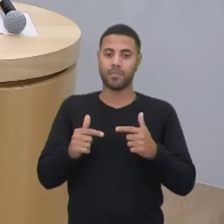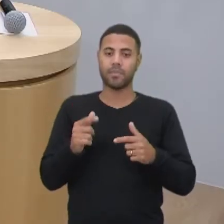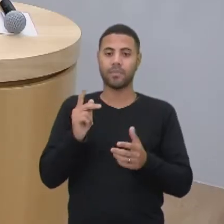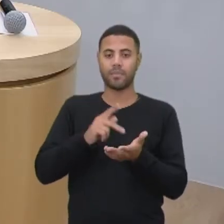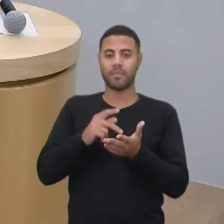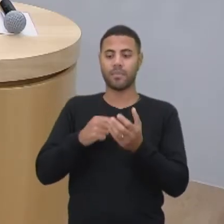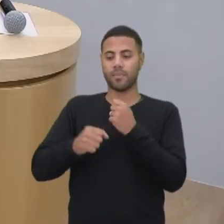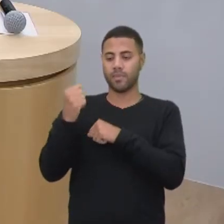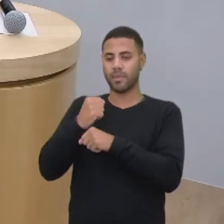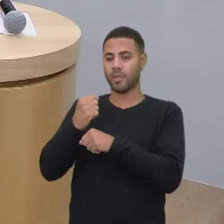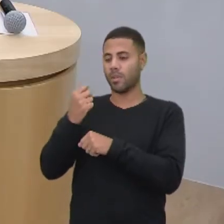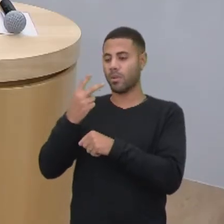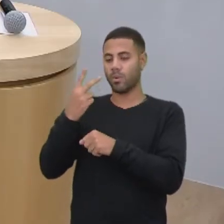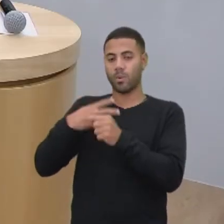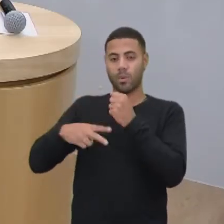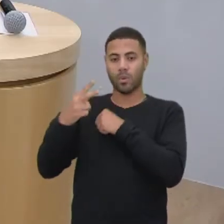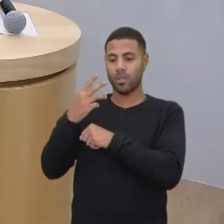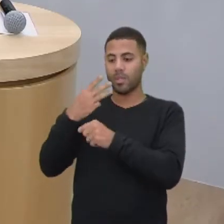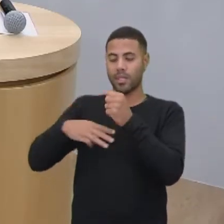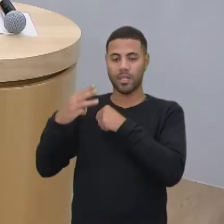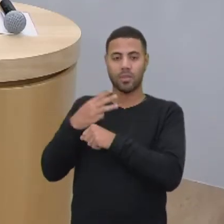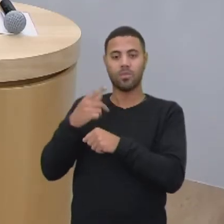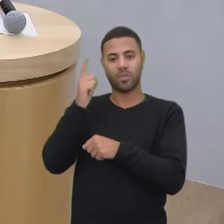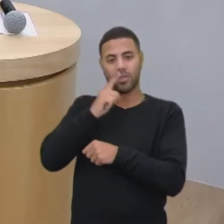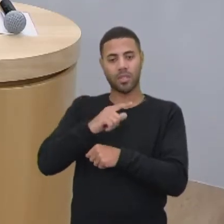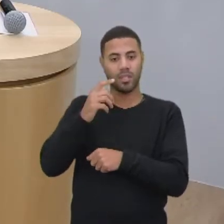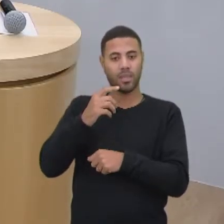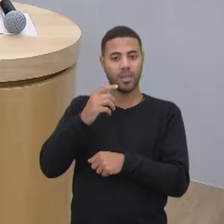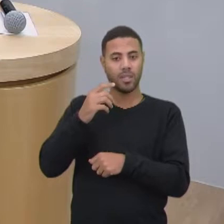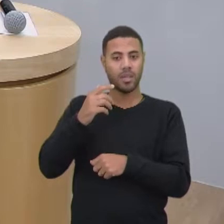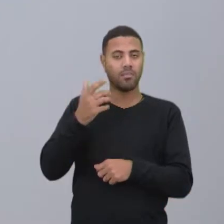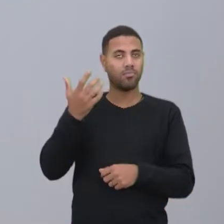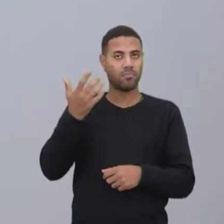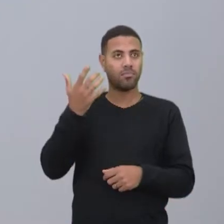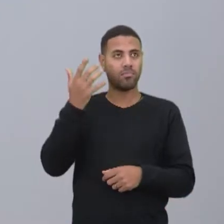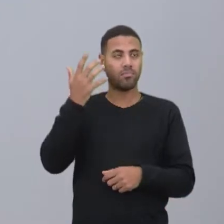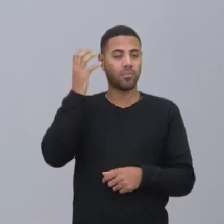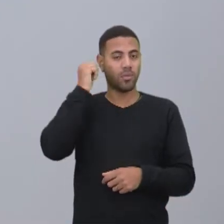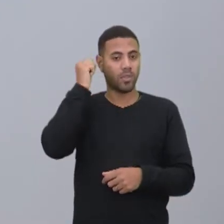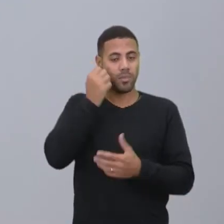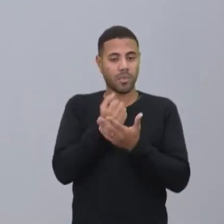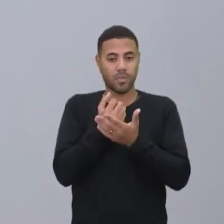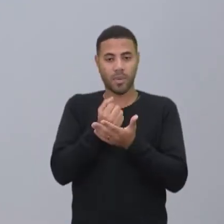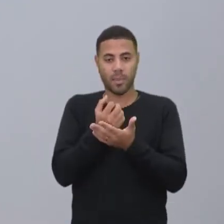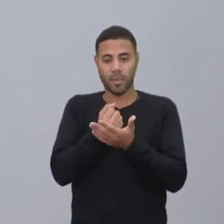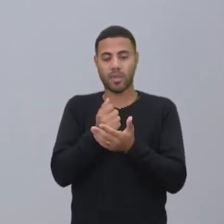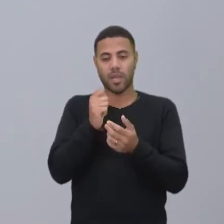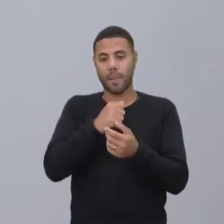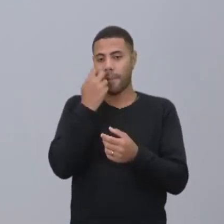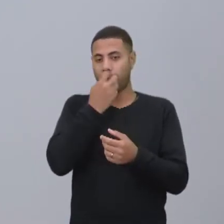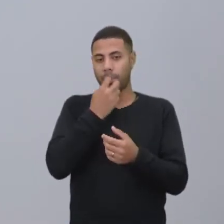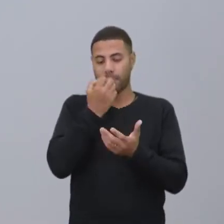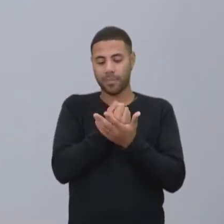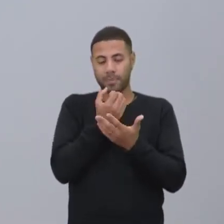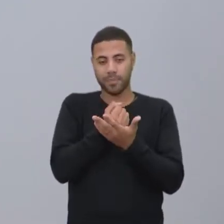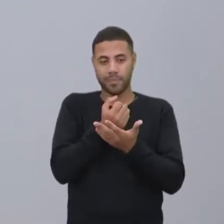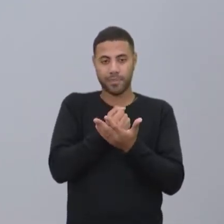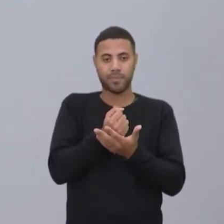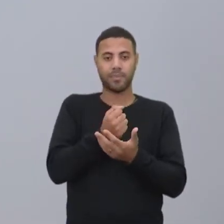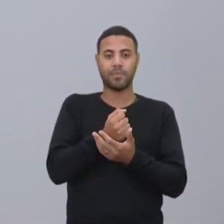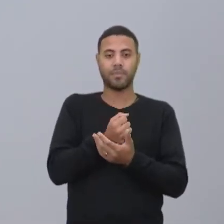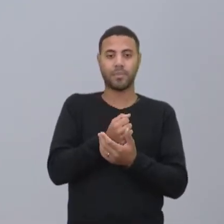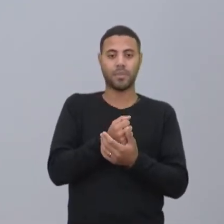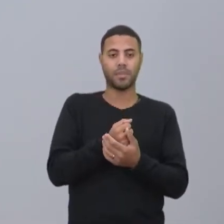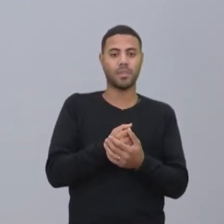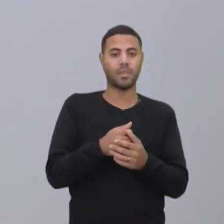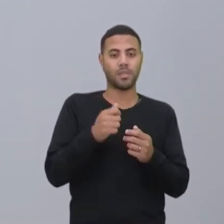anos eu comecei a acessar muito podcast. É muito bom, É ótimo. Acho que porque você pode fazendo outras coisas, Sim. Você